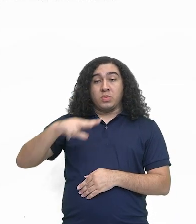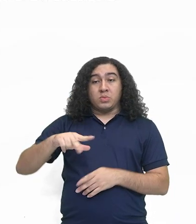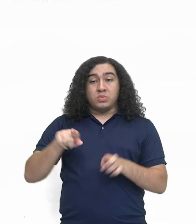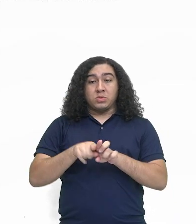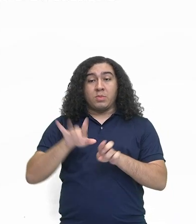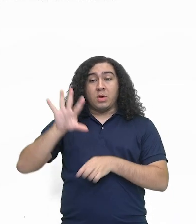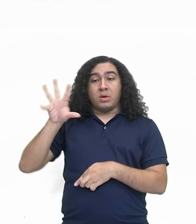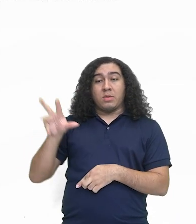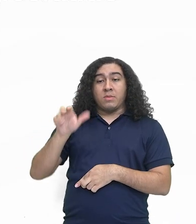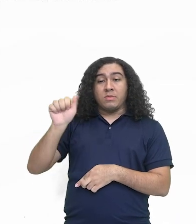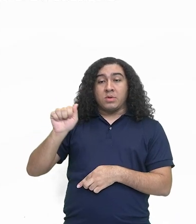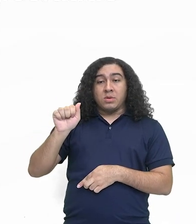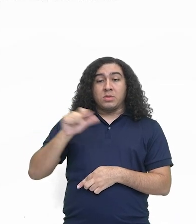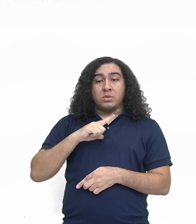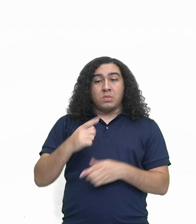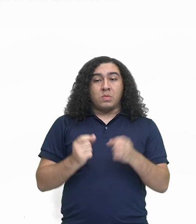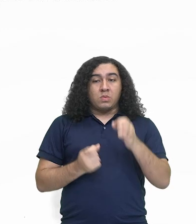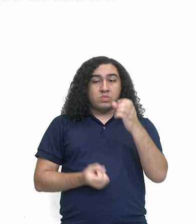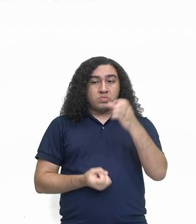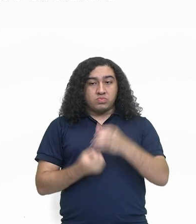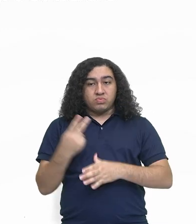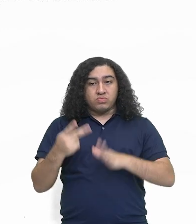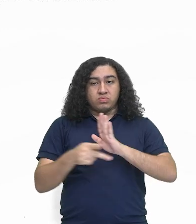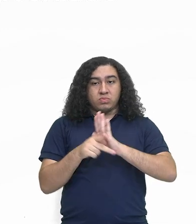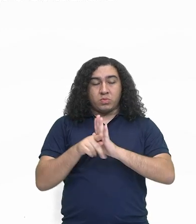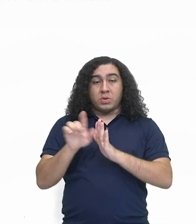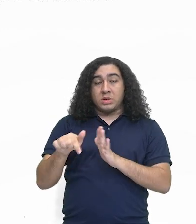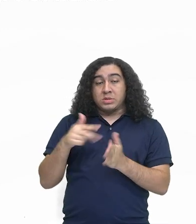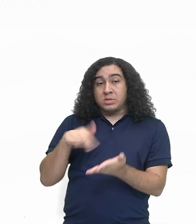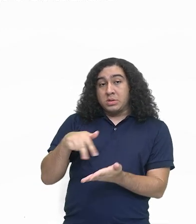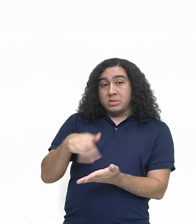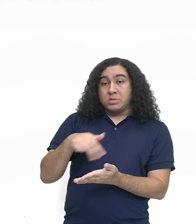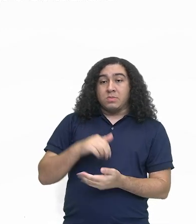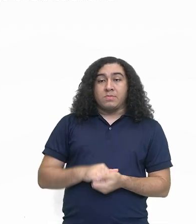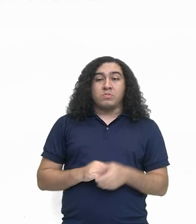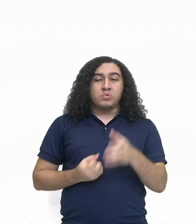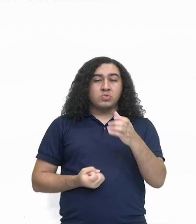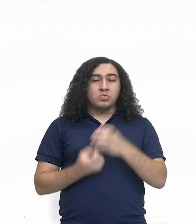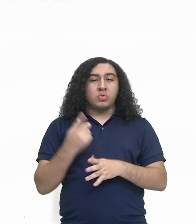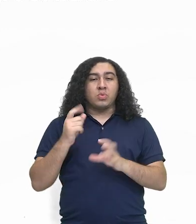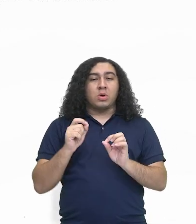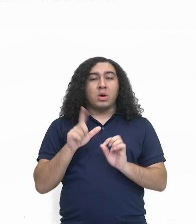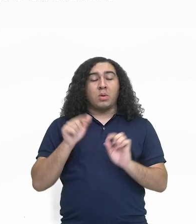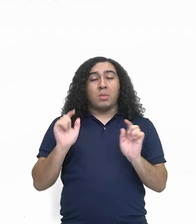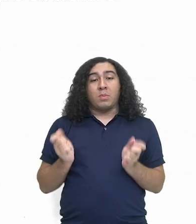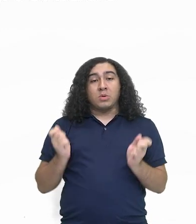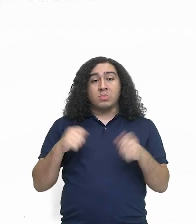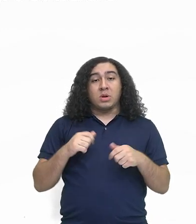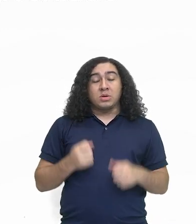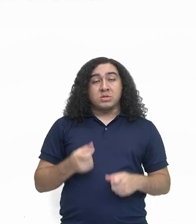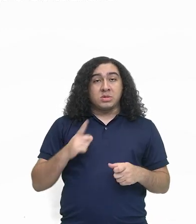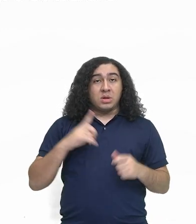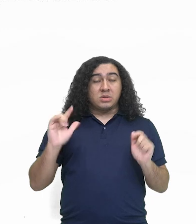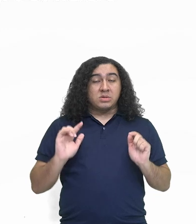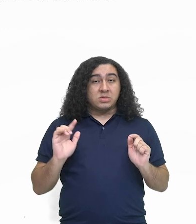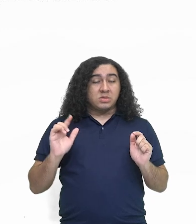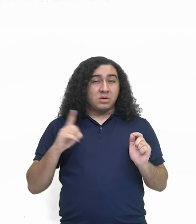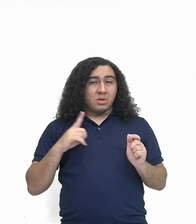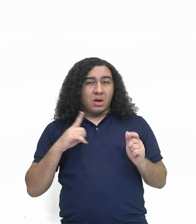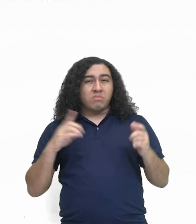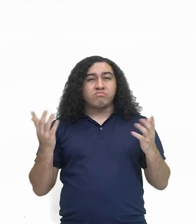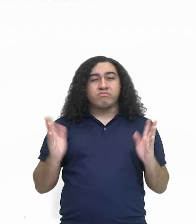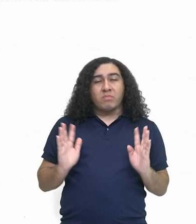africana, que dão origem, né, a essa dança. Surgiu como uma forma de celebração religiosa e social entre